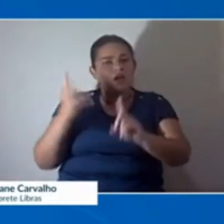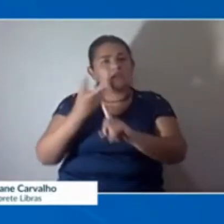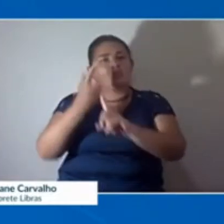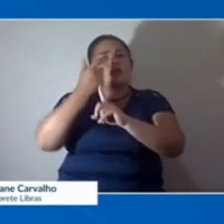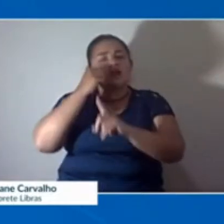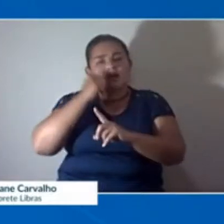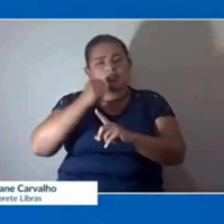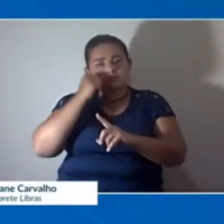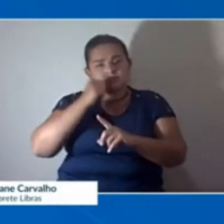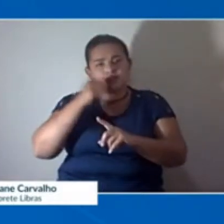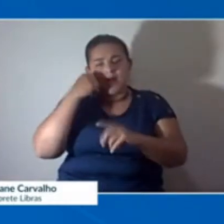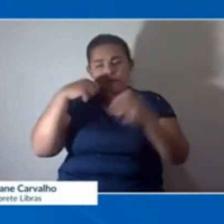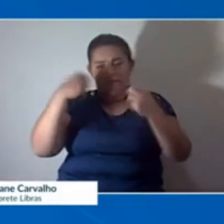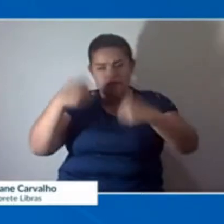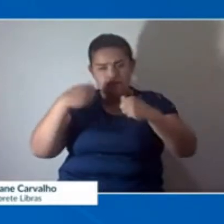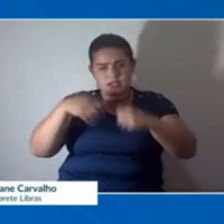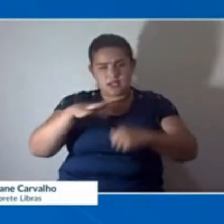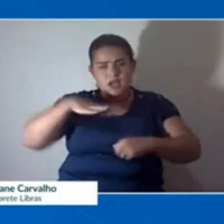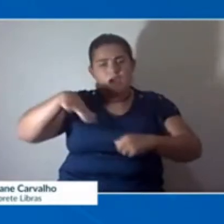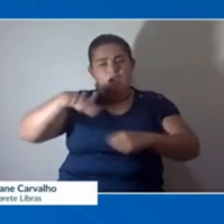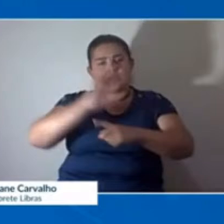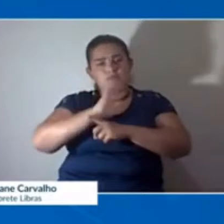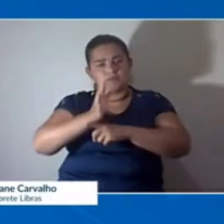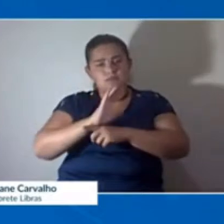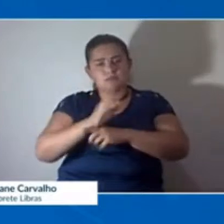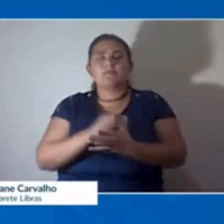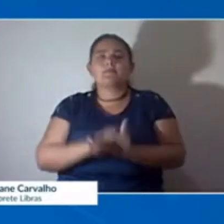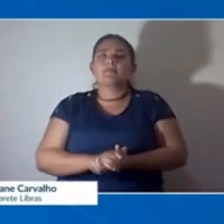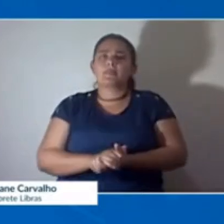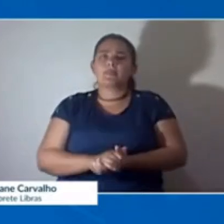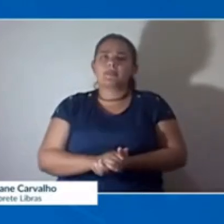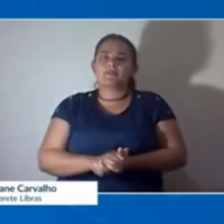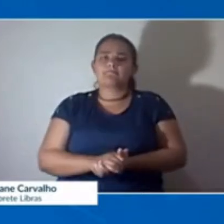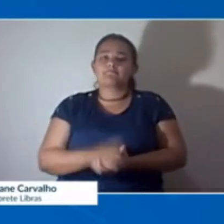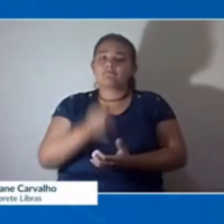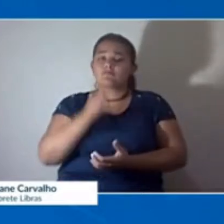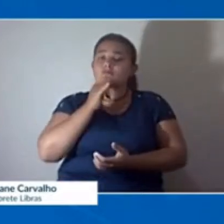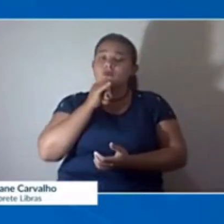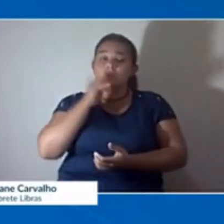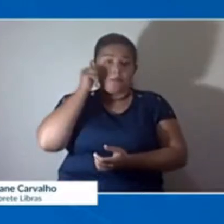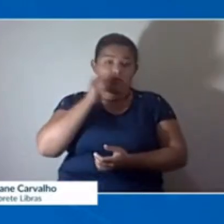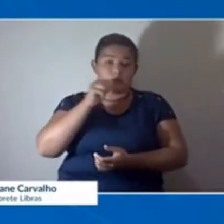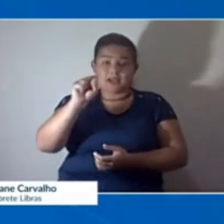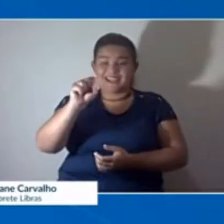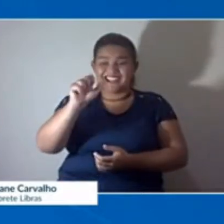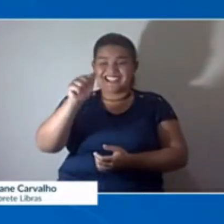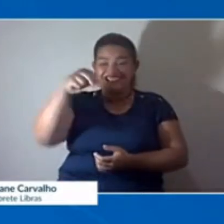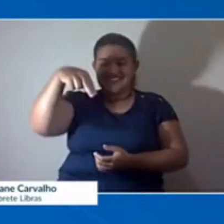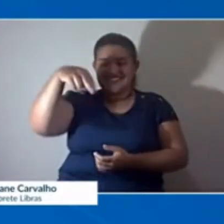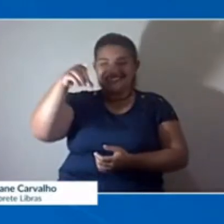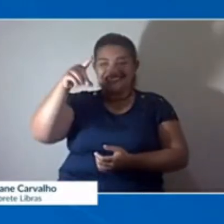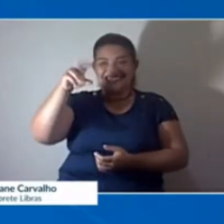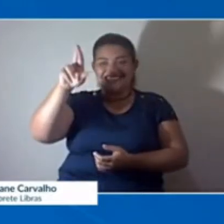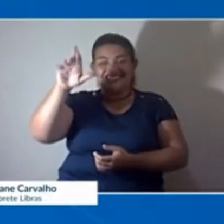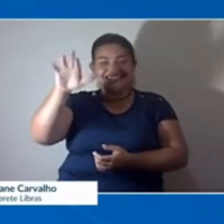cinema. Então, por exemplo, a Sandra Machado, no ano passado, publicou